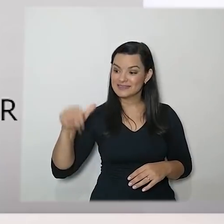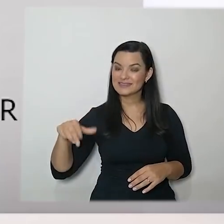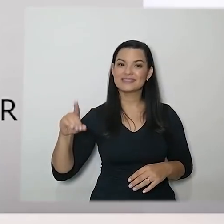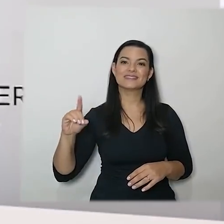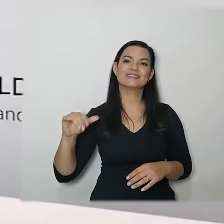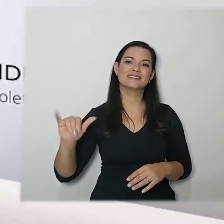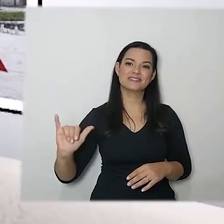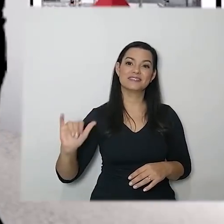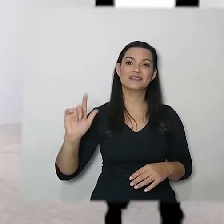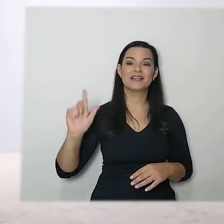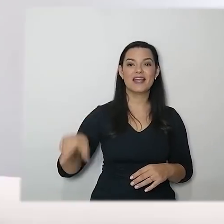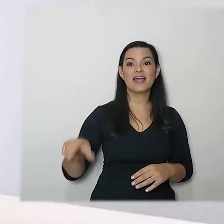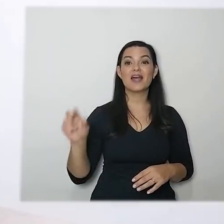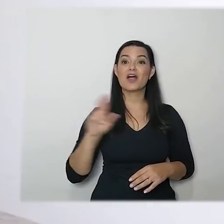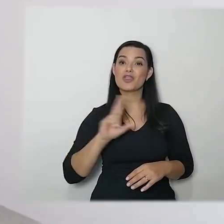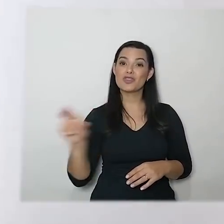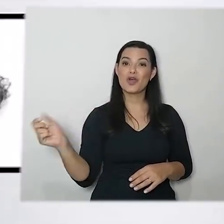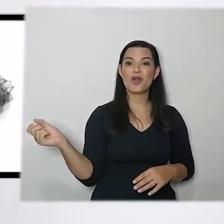Alexandre Calder.